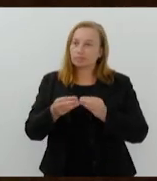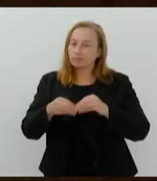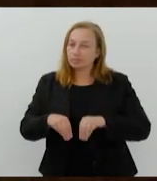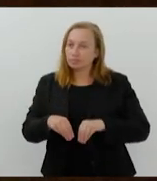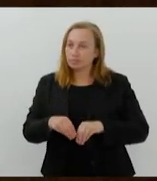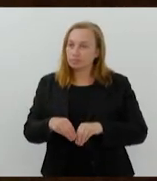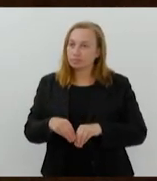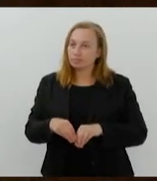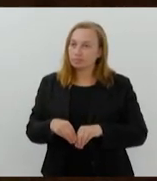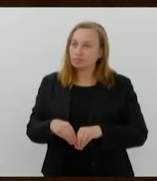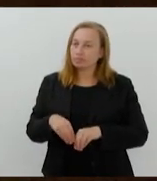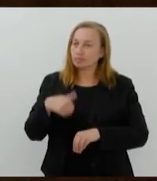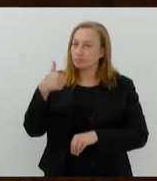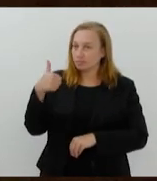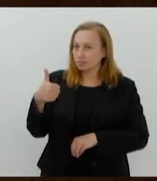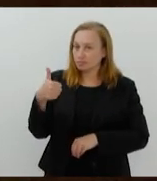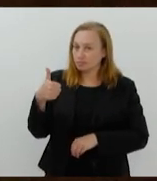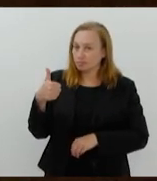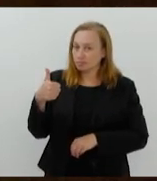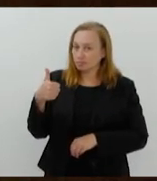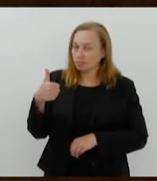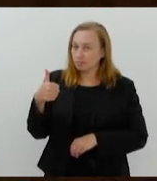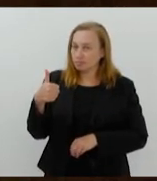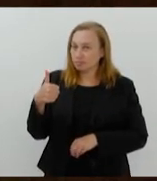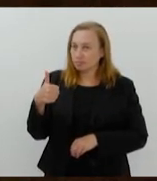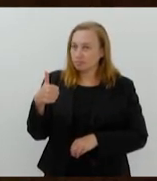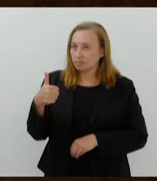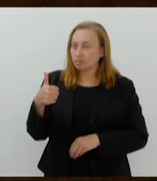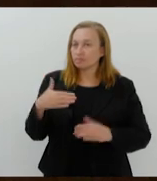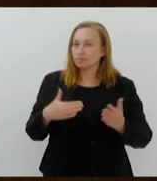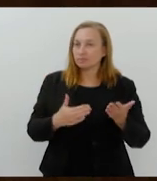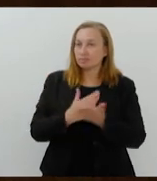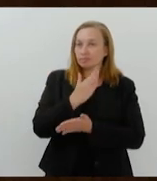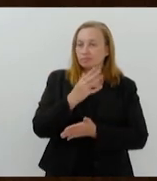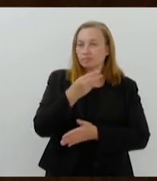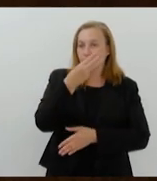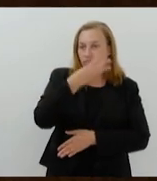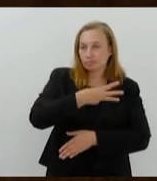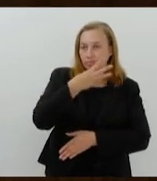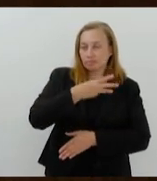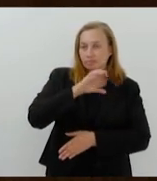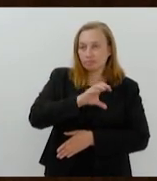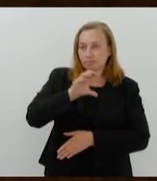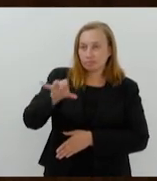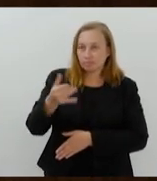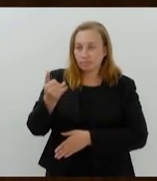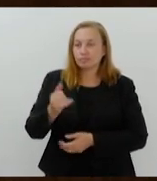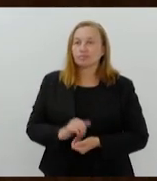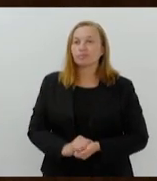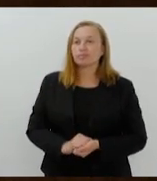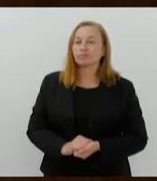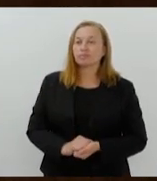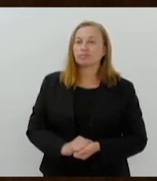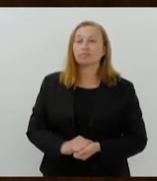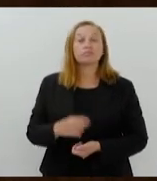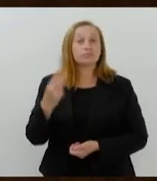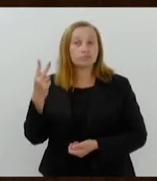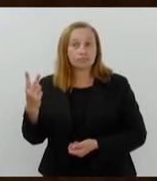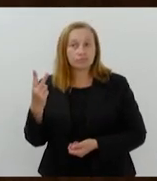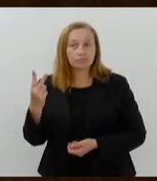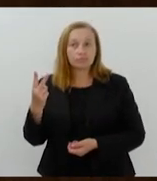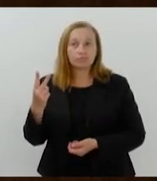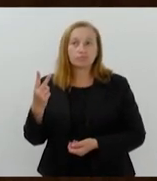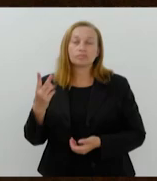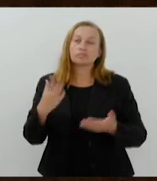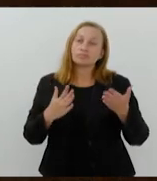emendas número 1, pela emenda 3 da CCJ, e a número 2 pela